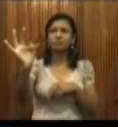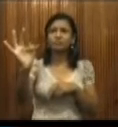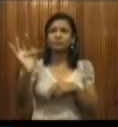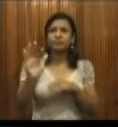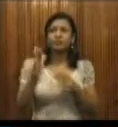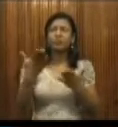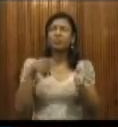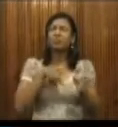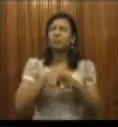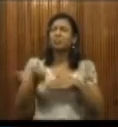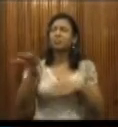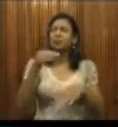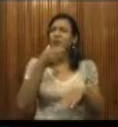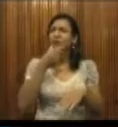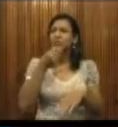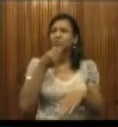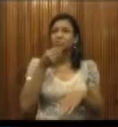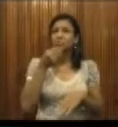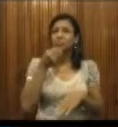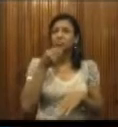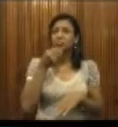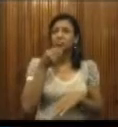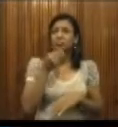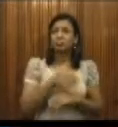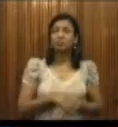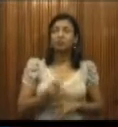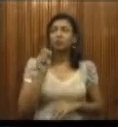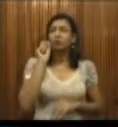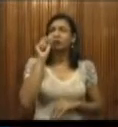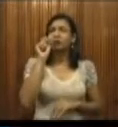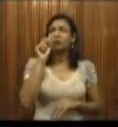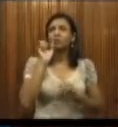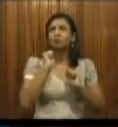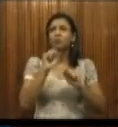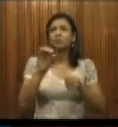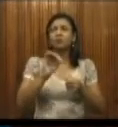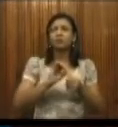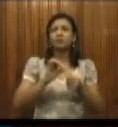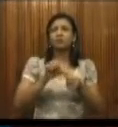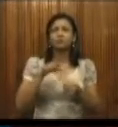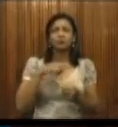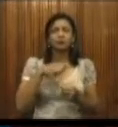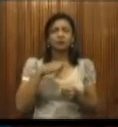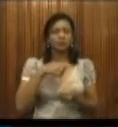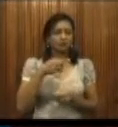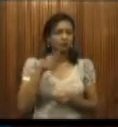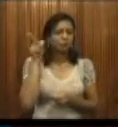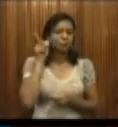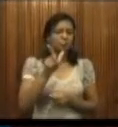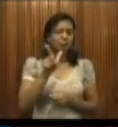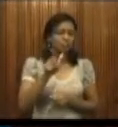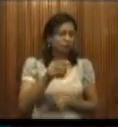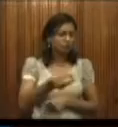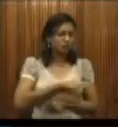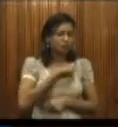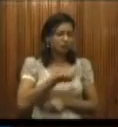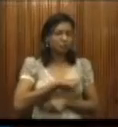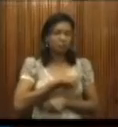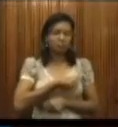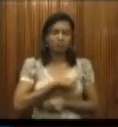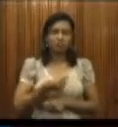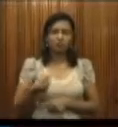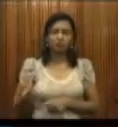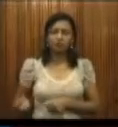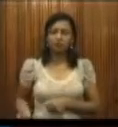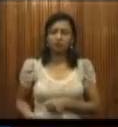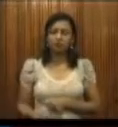Qual é a pergunta deste homem? O que hei de fazer para ter a vida eterna?